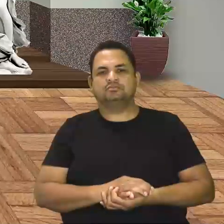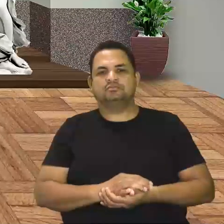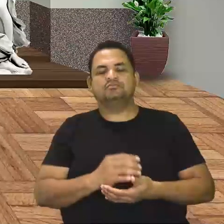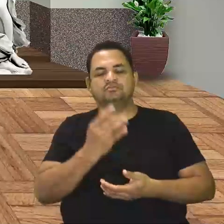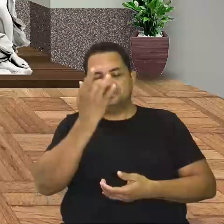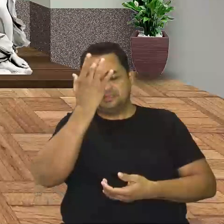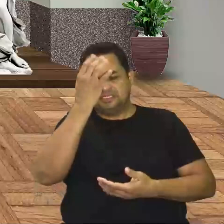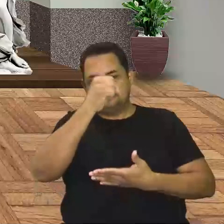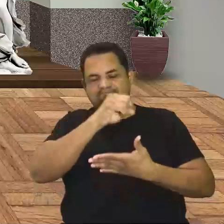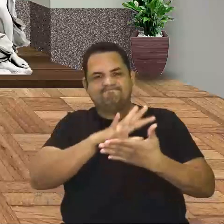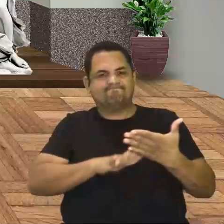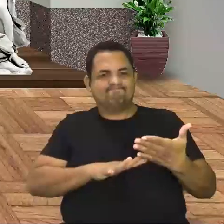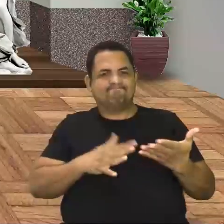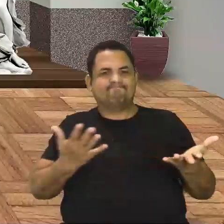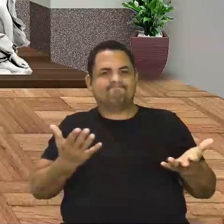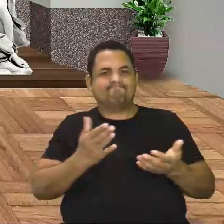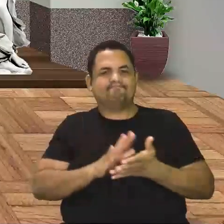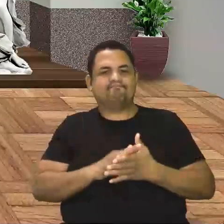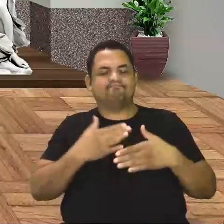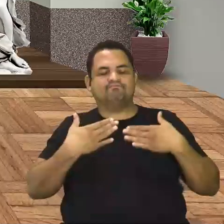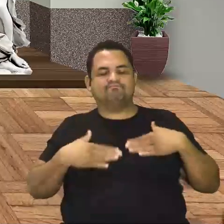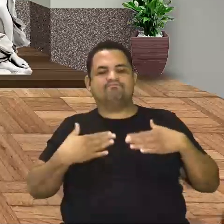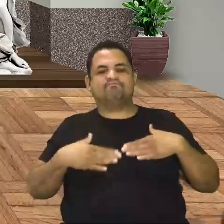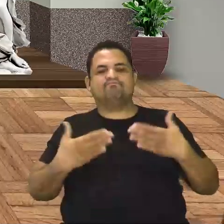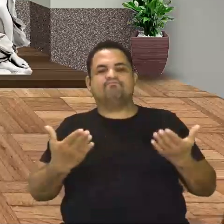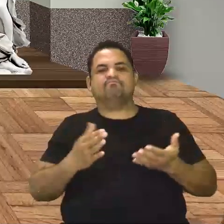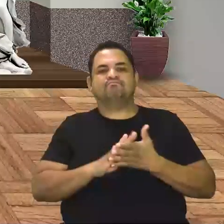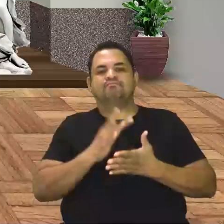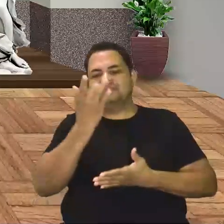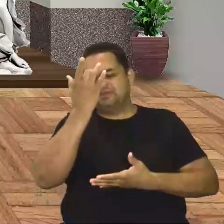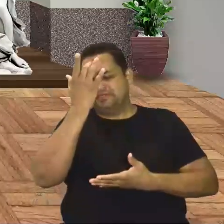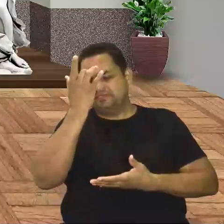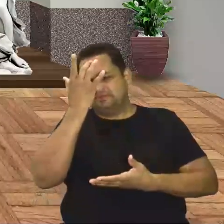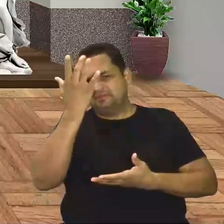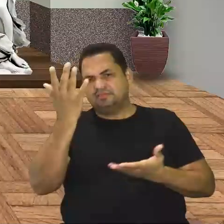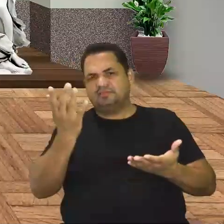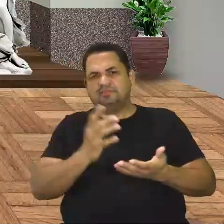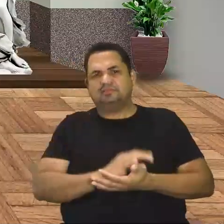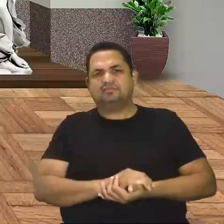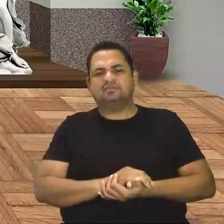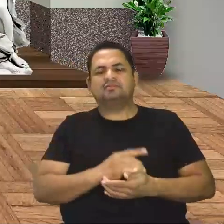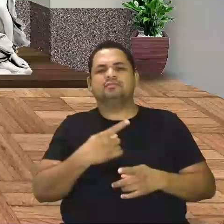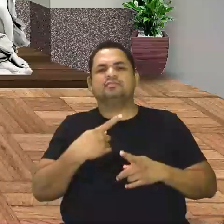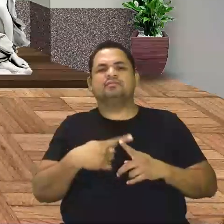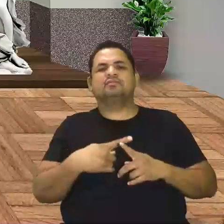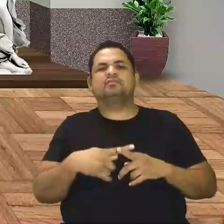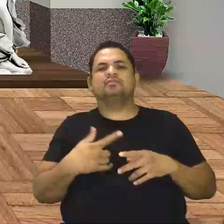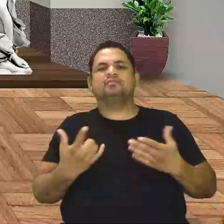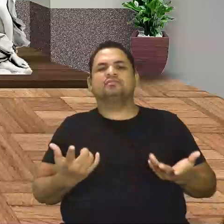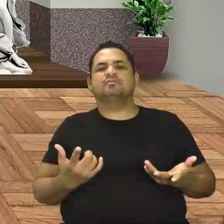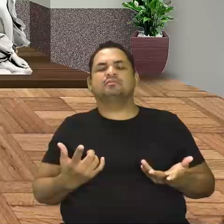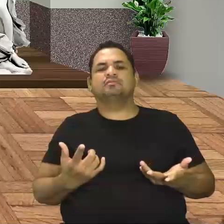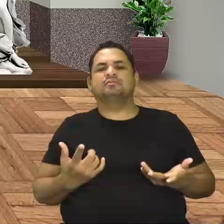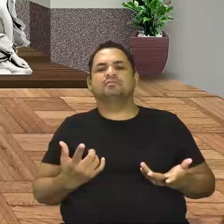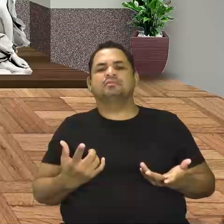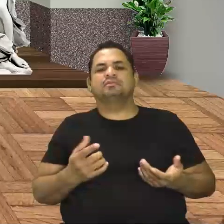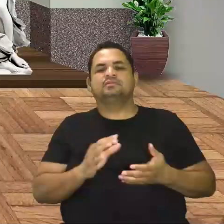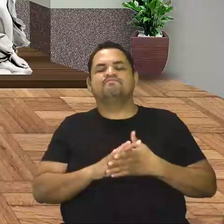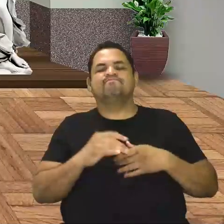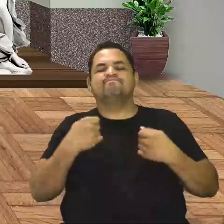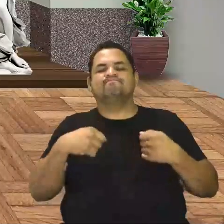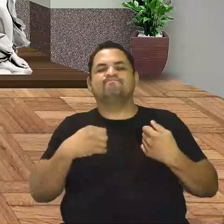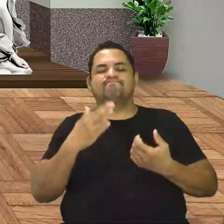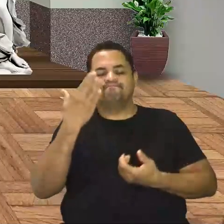Fácil atividade, né? Estava lá, tranquila, atividade, fácil. Porque vocês